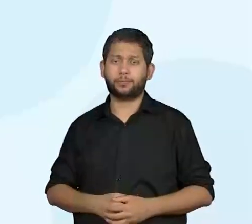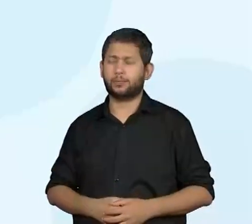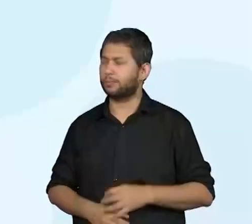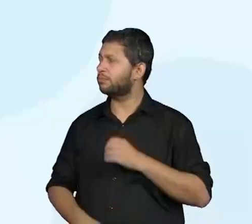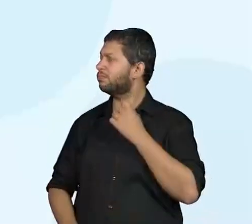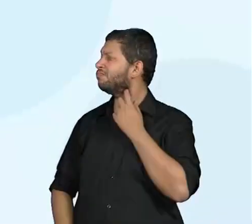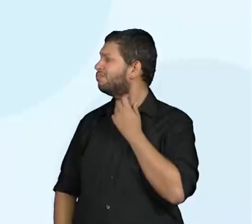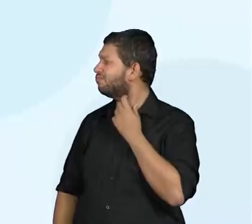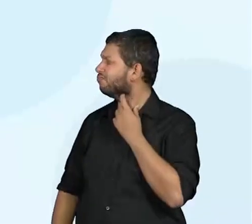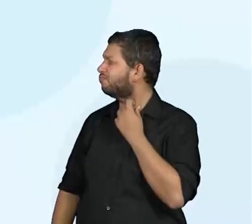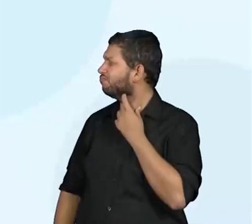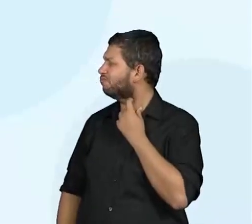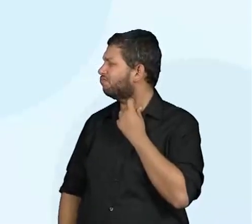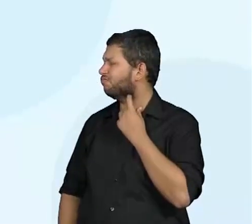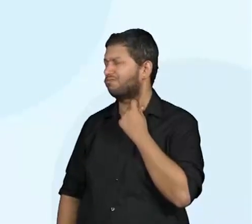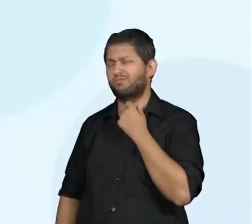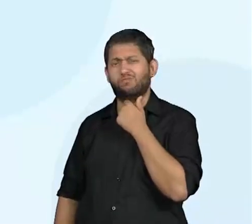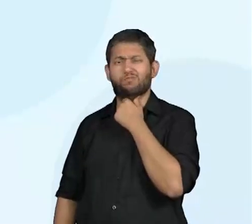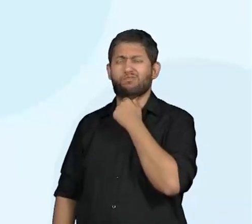O rio.